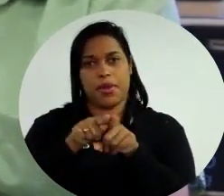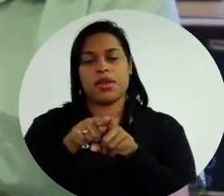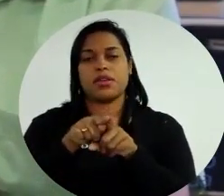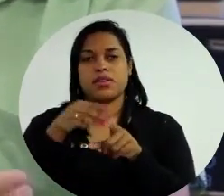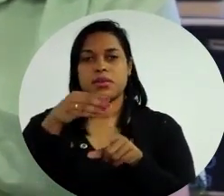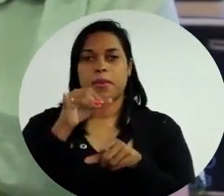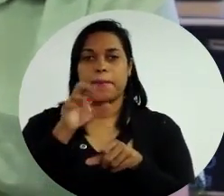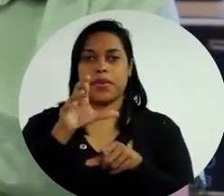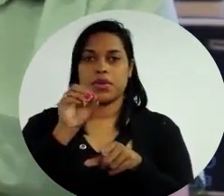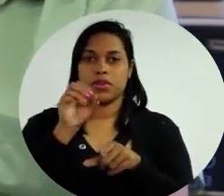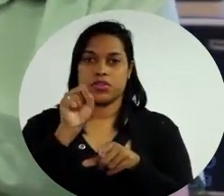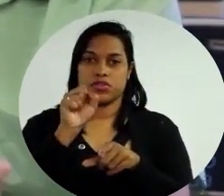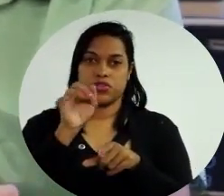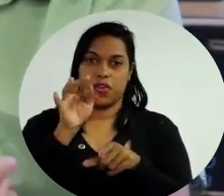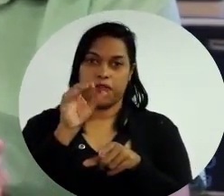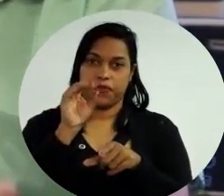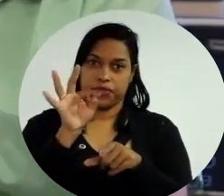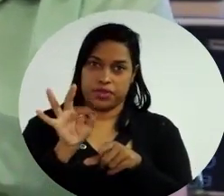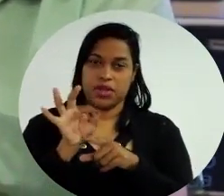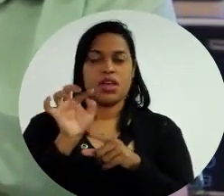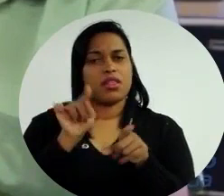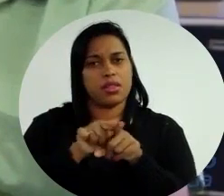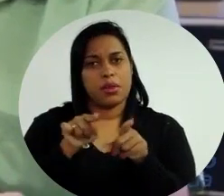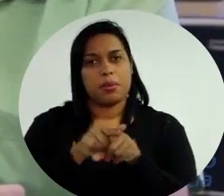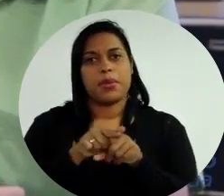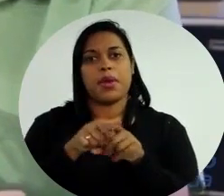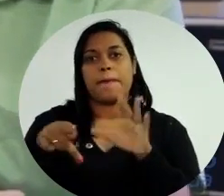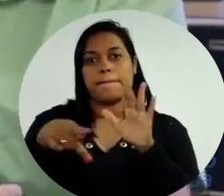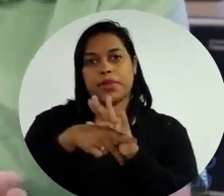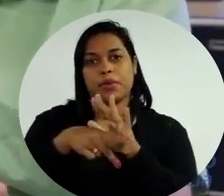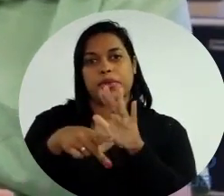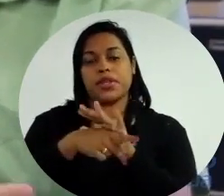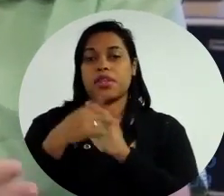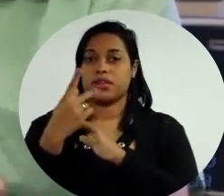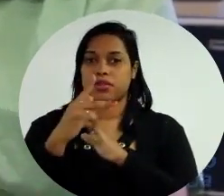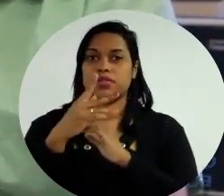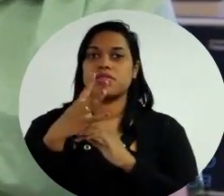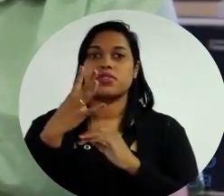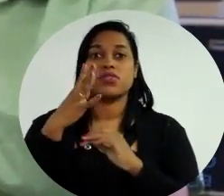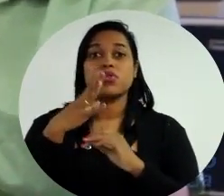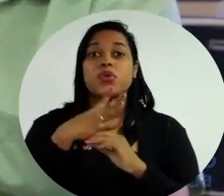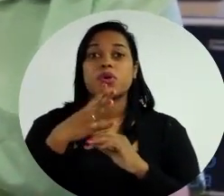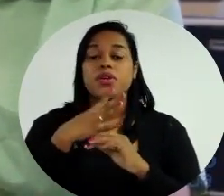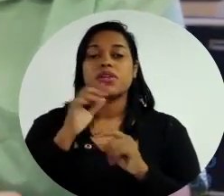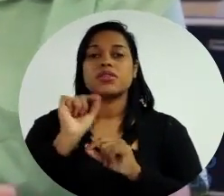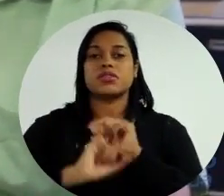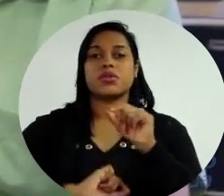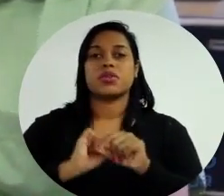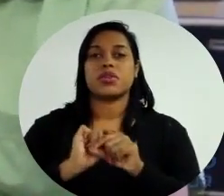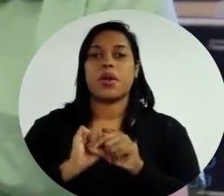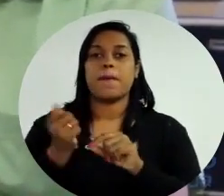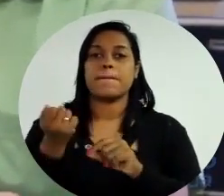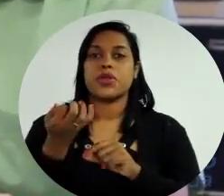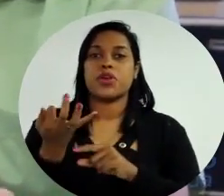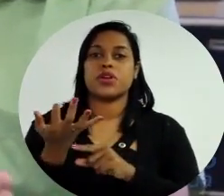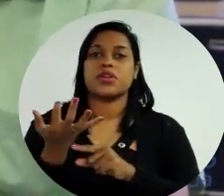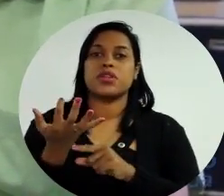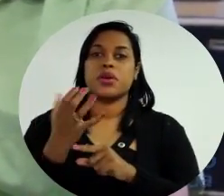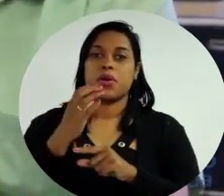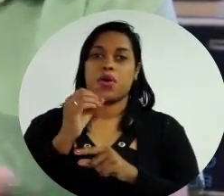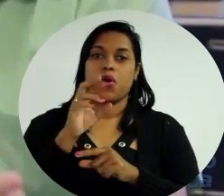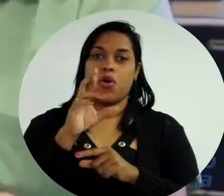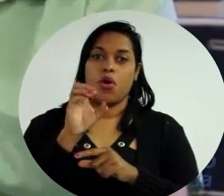Microsoft. O CDR também é um formato proprietário. Provavelmente vocês devem ter ouvido falar num programa